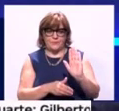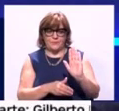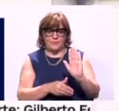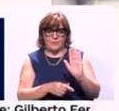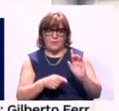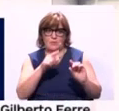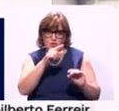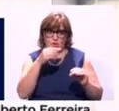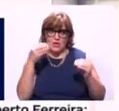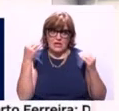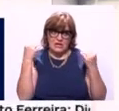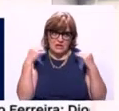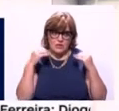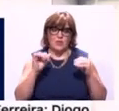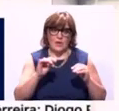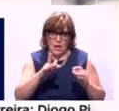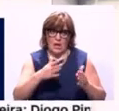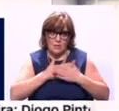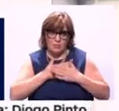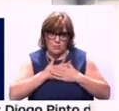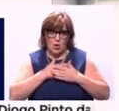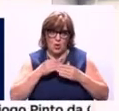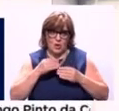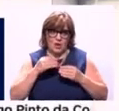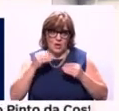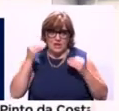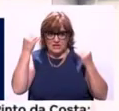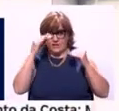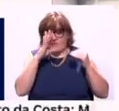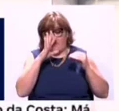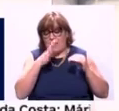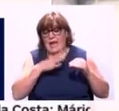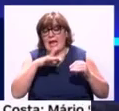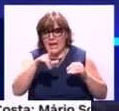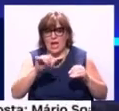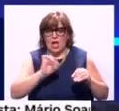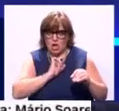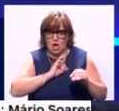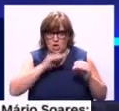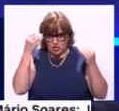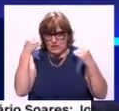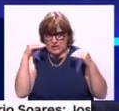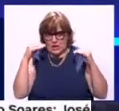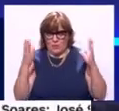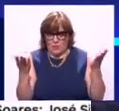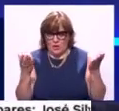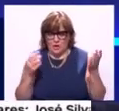é o seu treinador, Sérgio Conceição. Se o Sérgio Conceição quiser, é o nosso treinador.